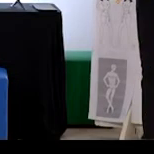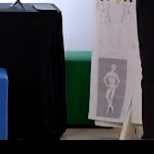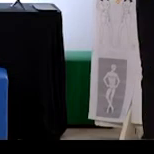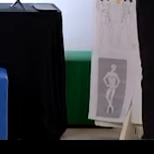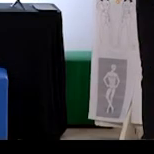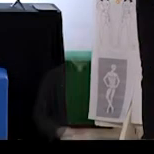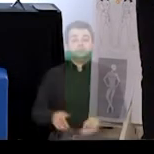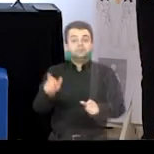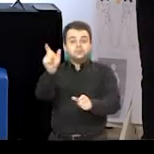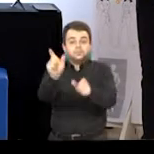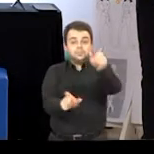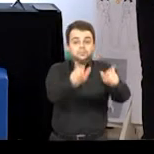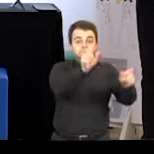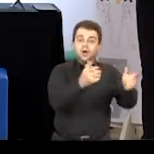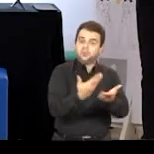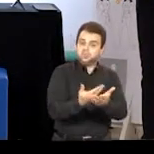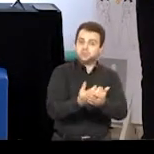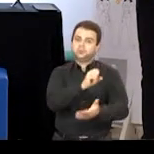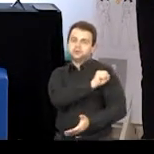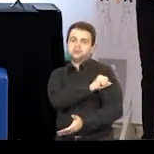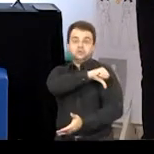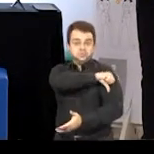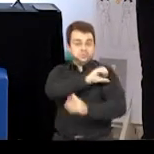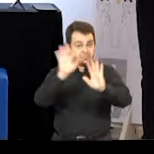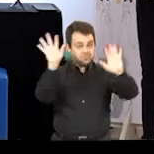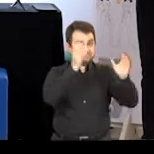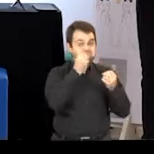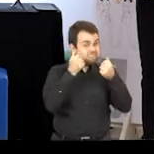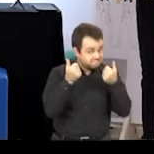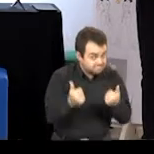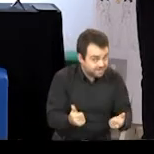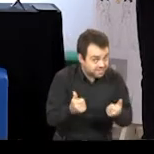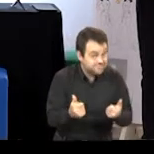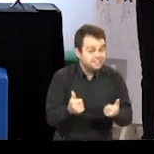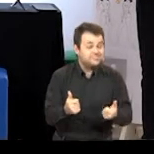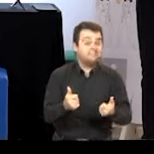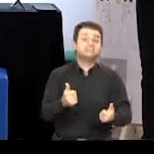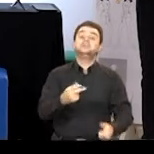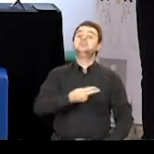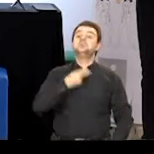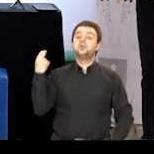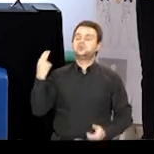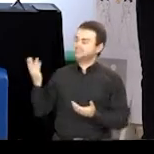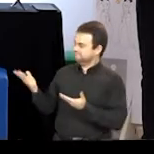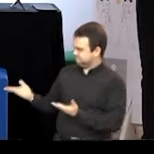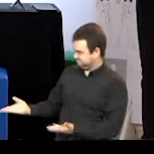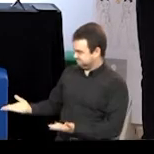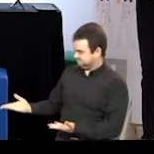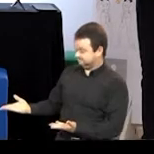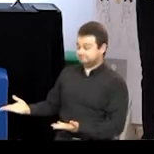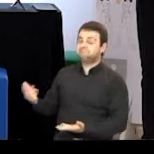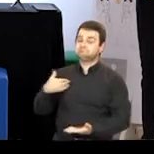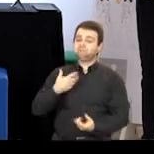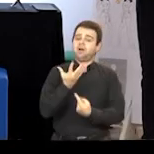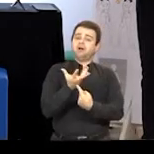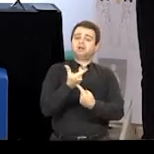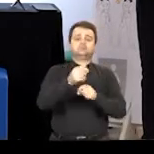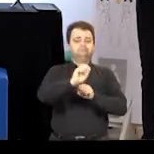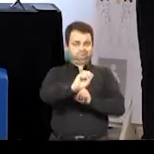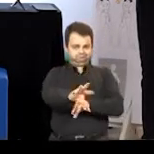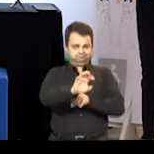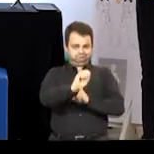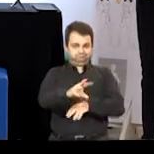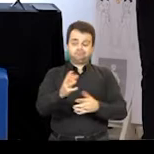Olá, alunos do 8º e 9º anos. Tudo bem com vocês? Eu sou Zé Antônio Borges, arte educador, e